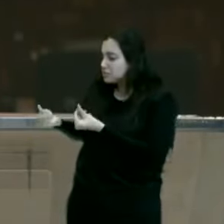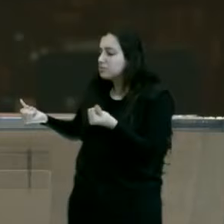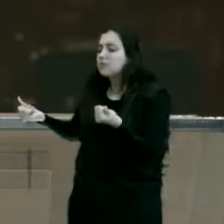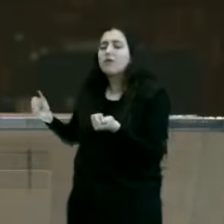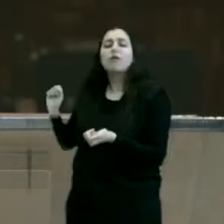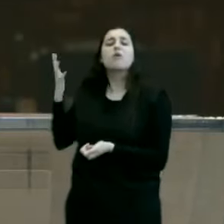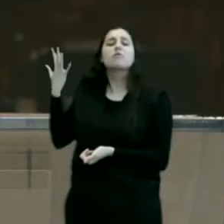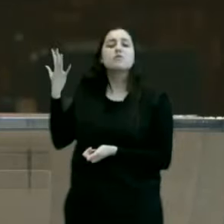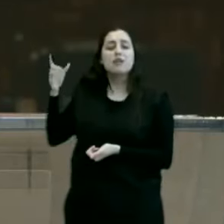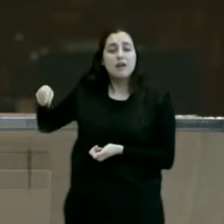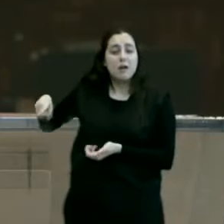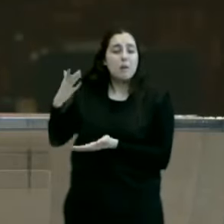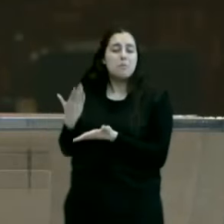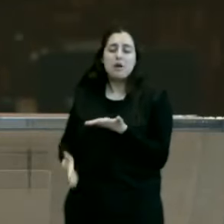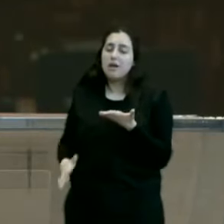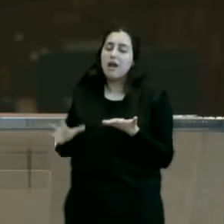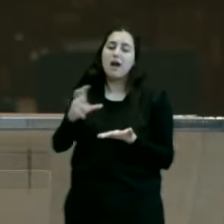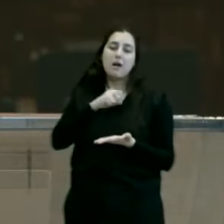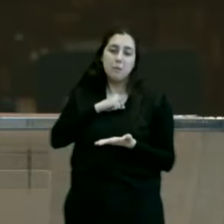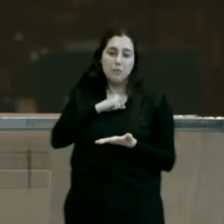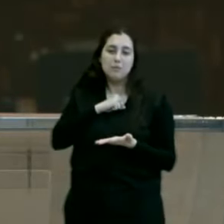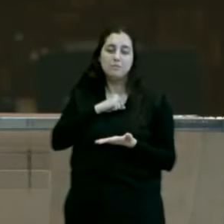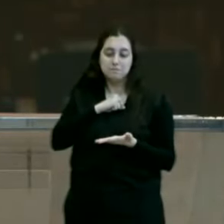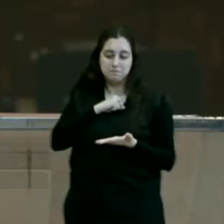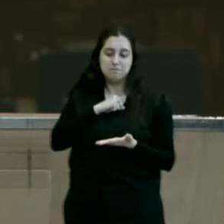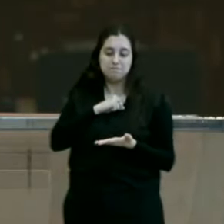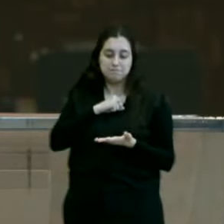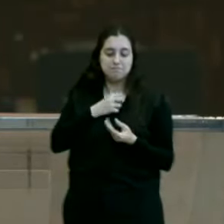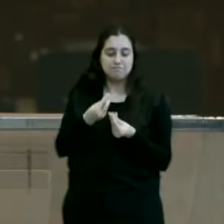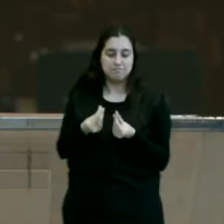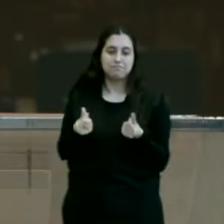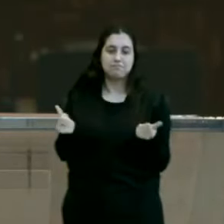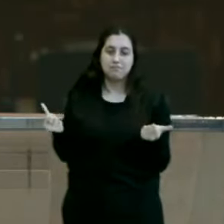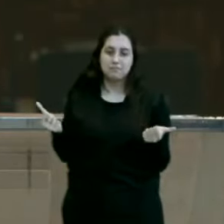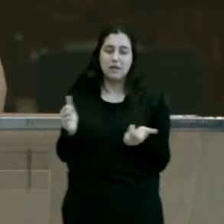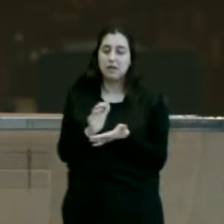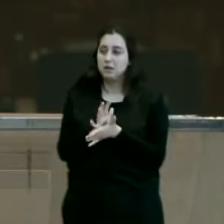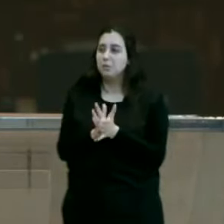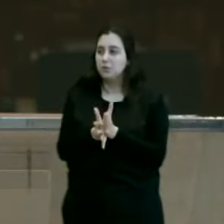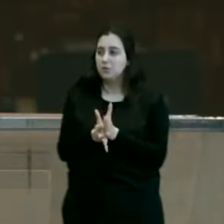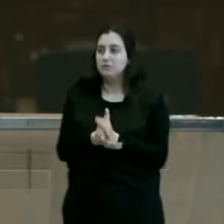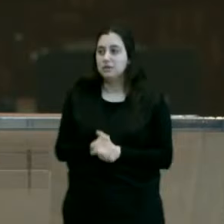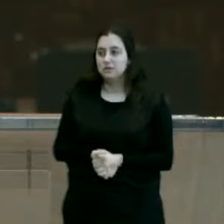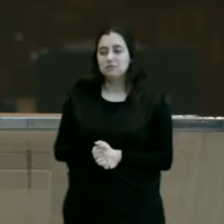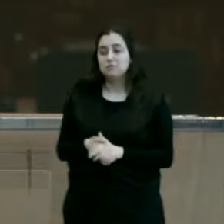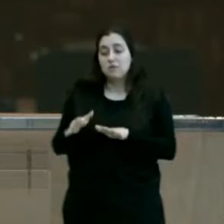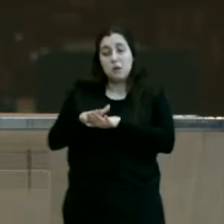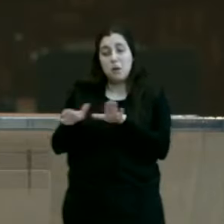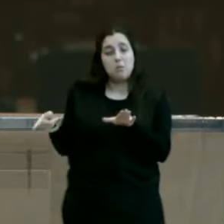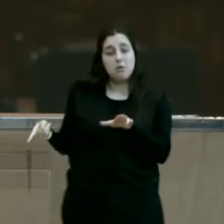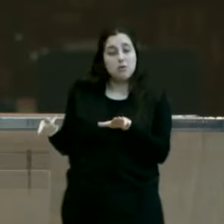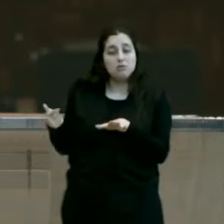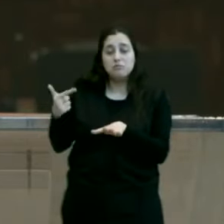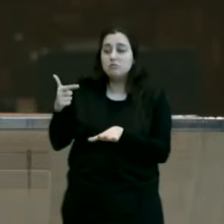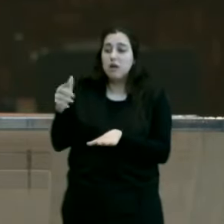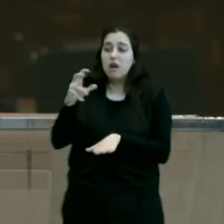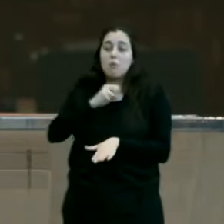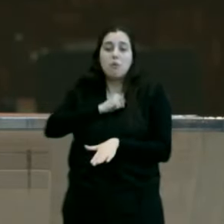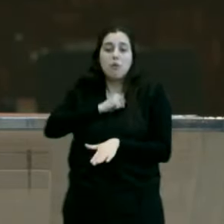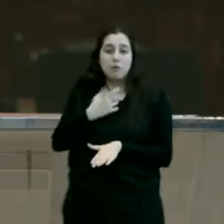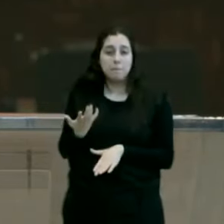que o primeiro amor dela estava caindo, estava passado. Ela